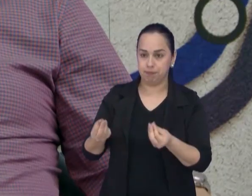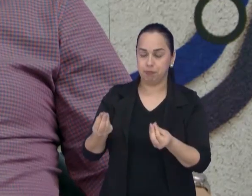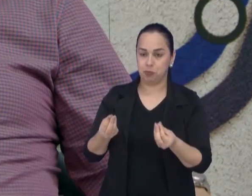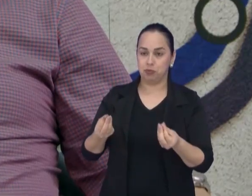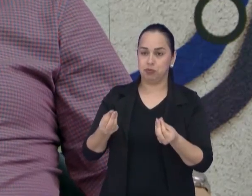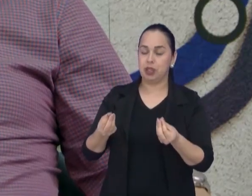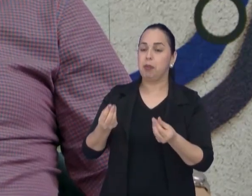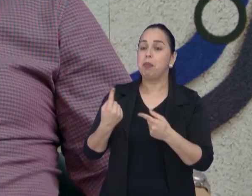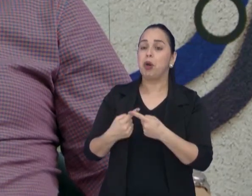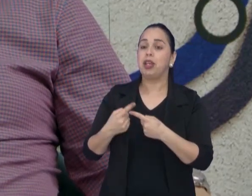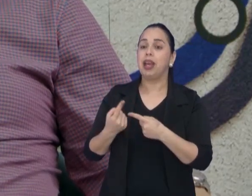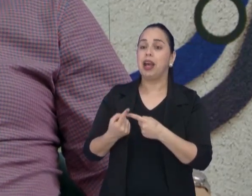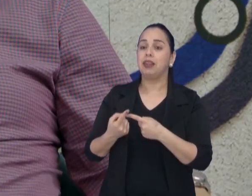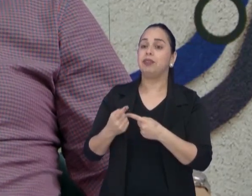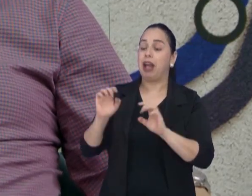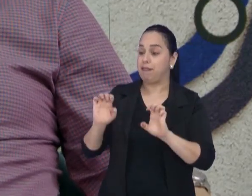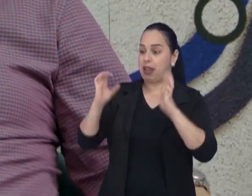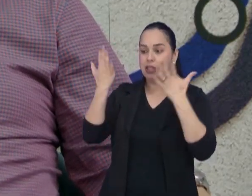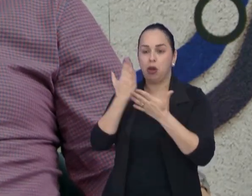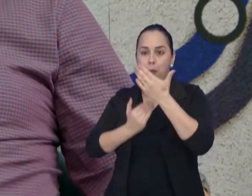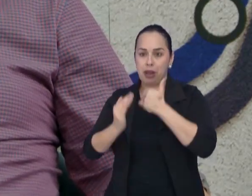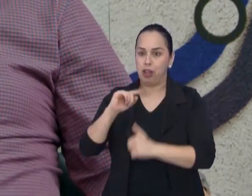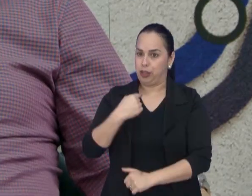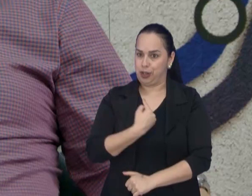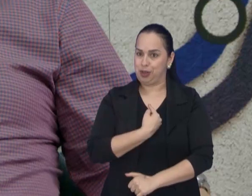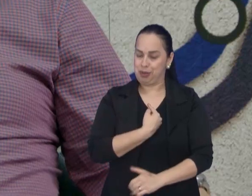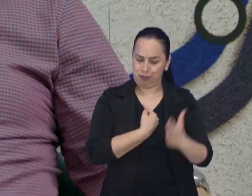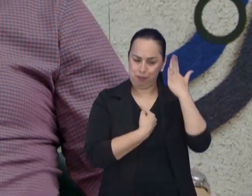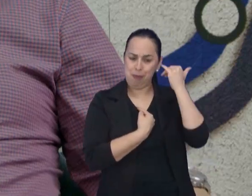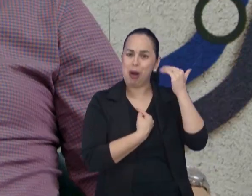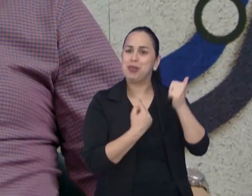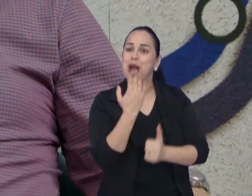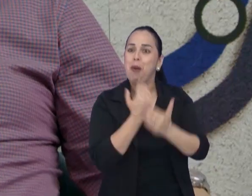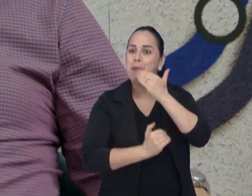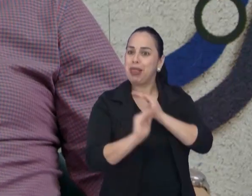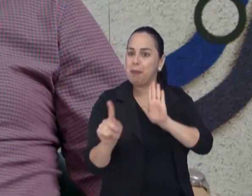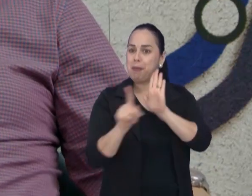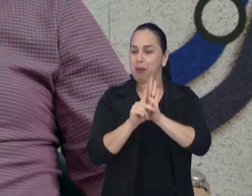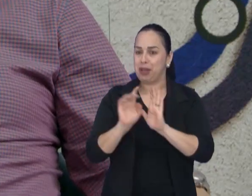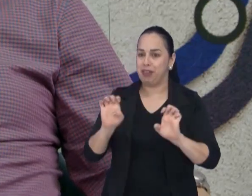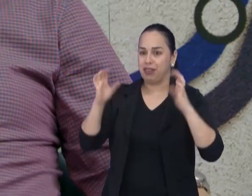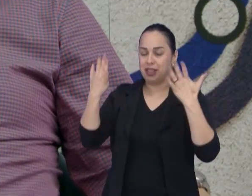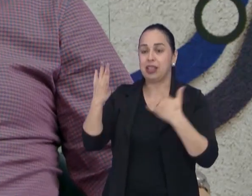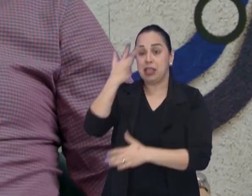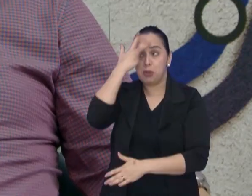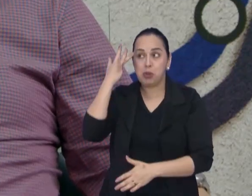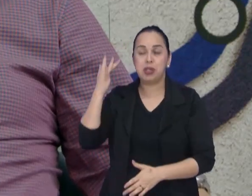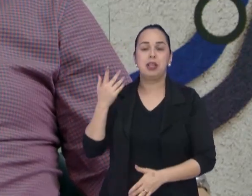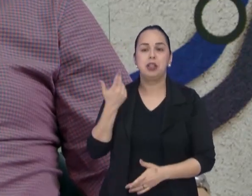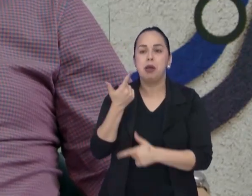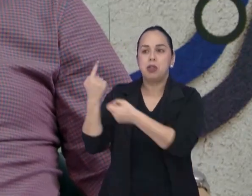da questão da alimentação também, né? Nós somos craques nisso. Então isso atrai muita gente, principalmente de São Paulo, de outras cidades. Então é